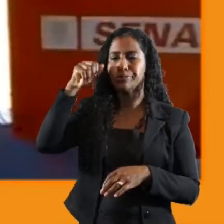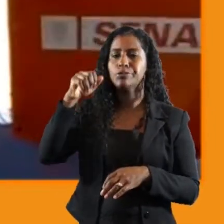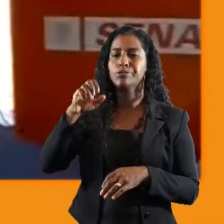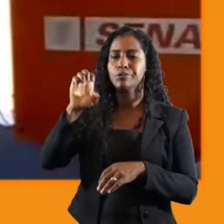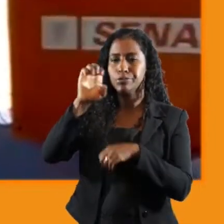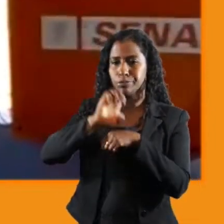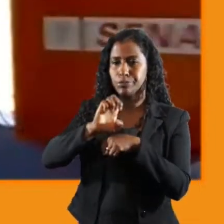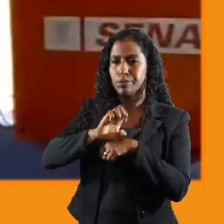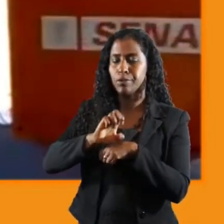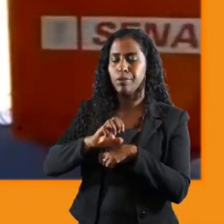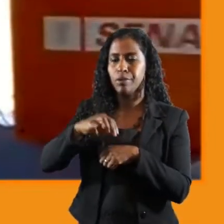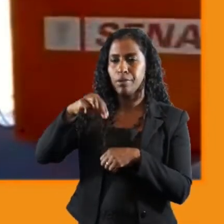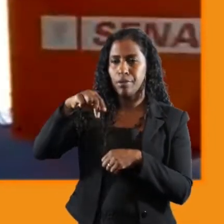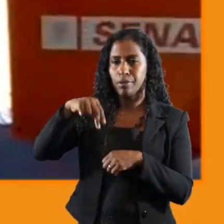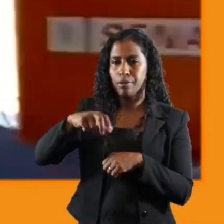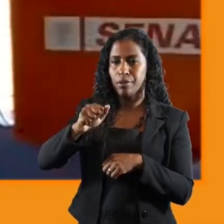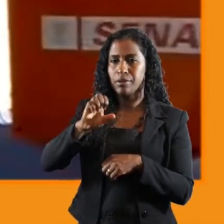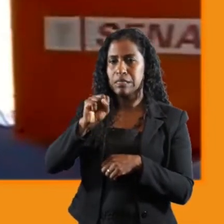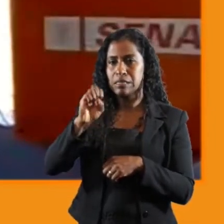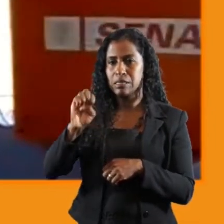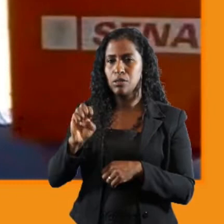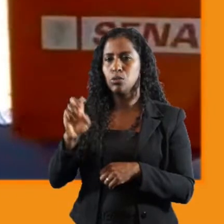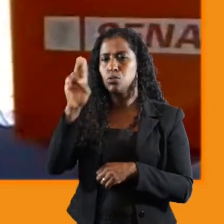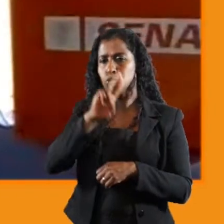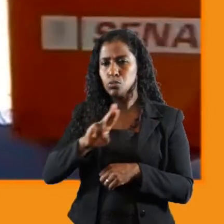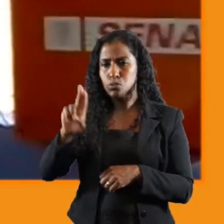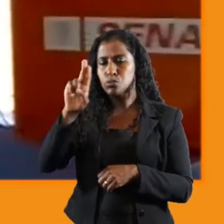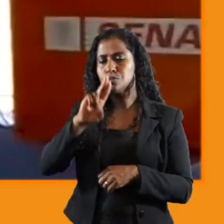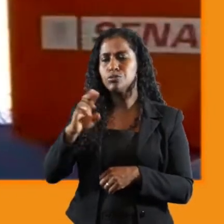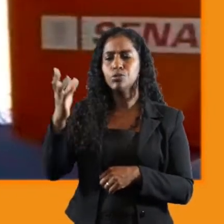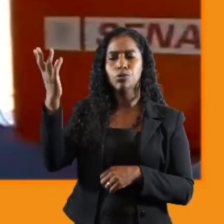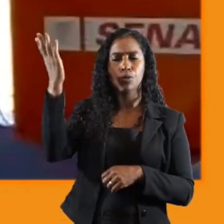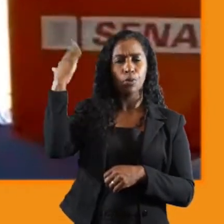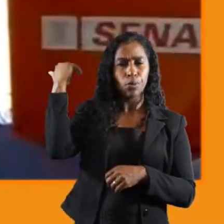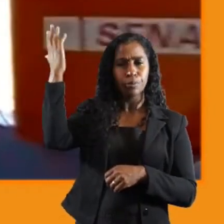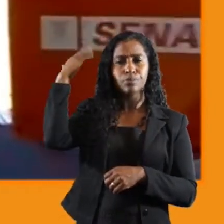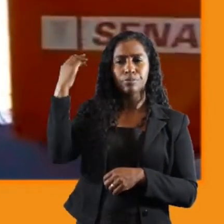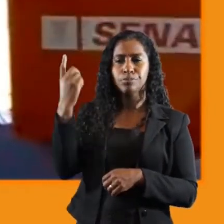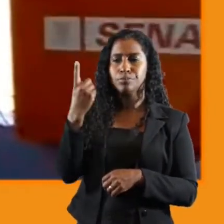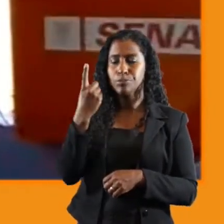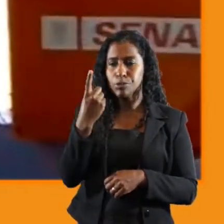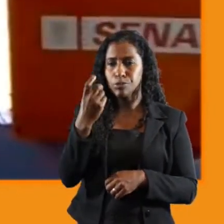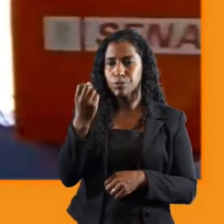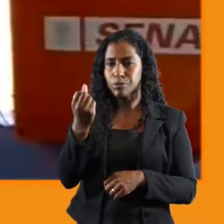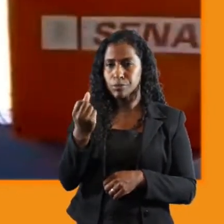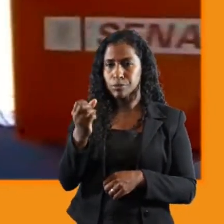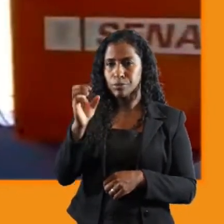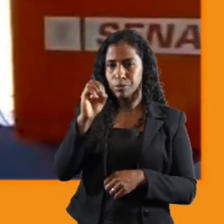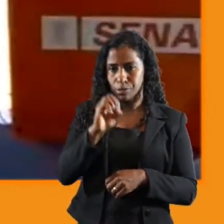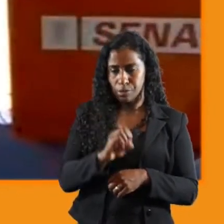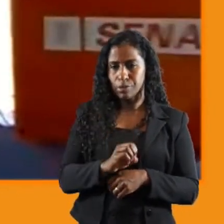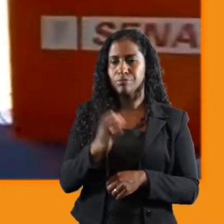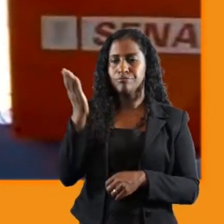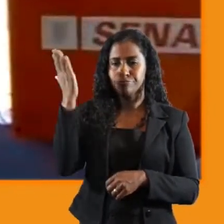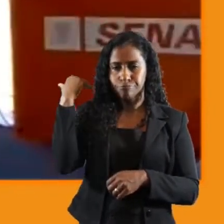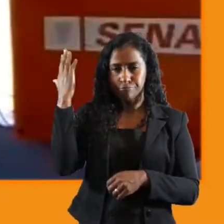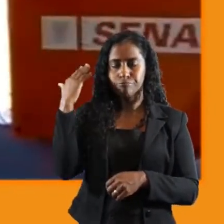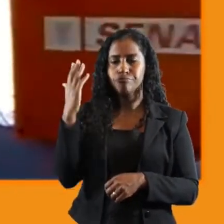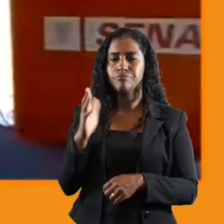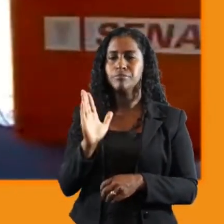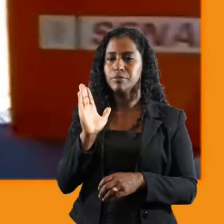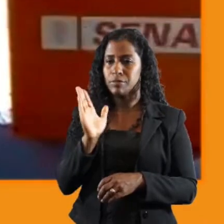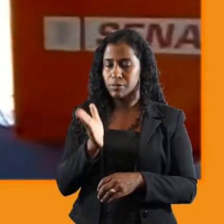por exemplo, ela utiliza esse sistema de geração desde 1960, aproximadamente, do sistema fotovoltaico. Claro